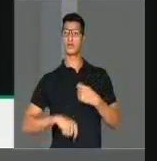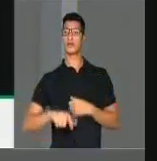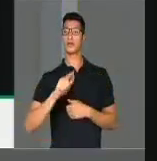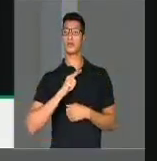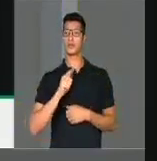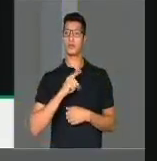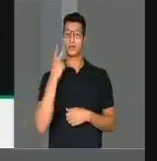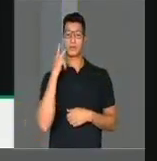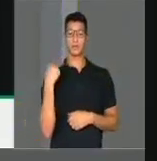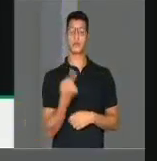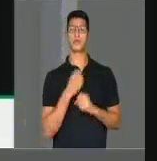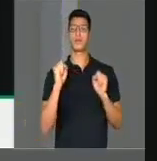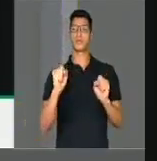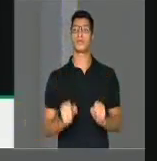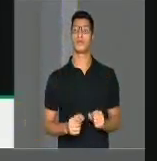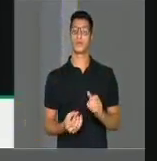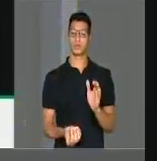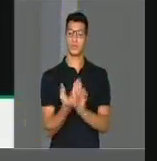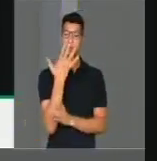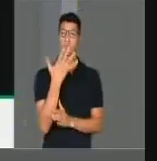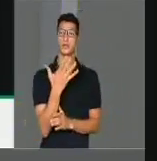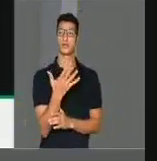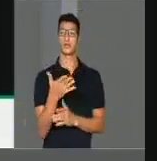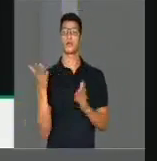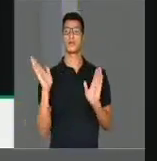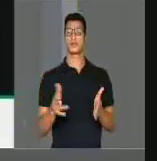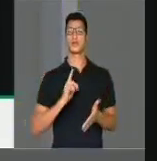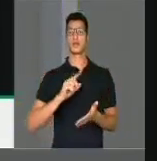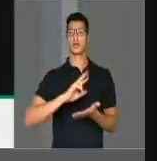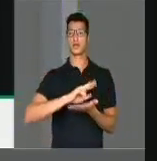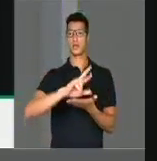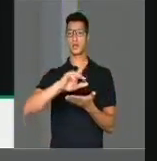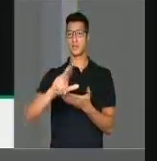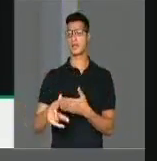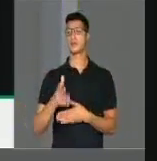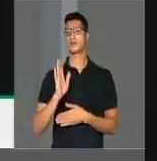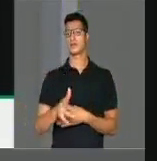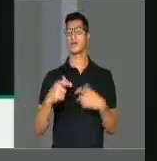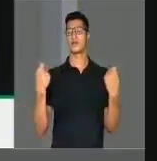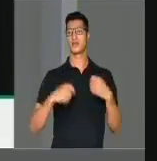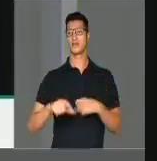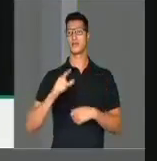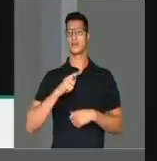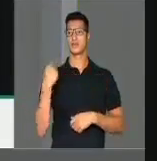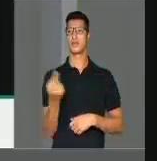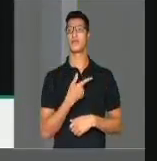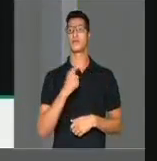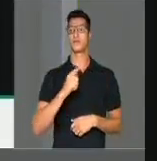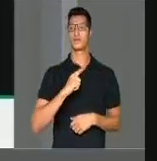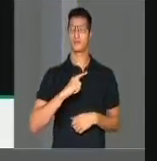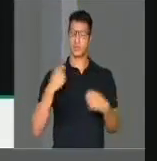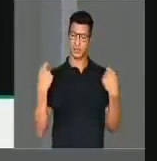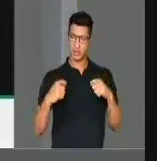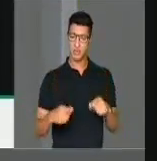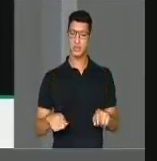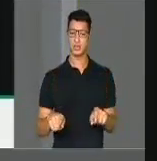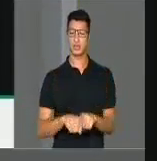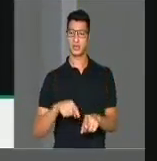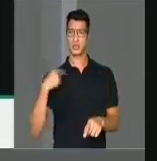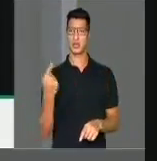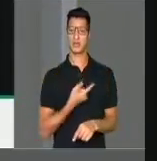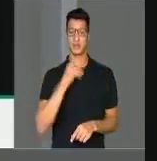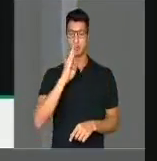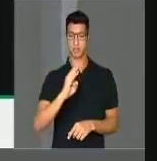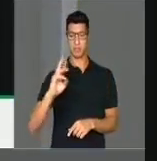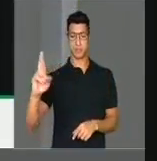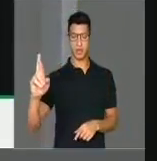logística necessária para que nós possamos produzir. E são várias as necessidades que nós temos. Nós temos necessidades